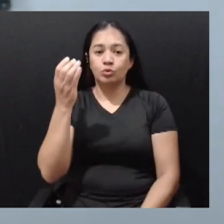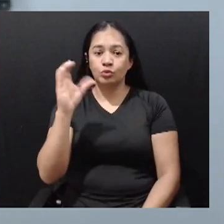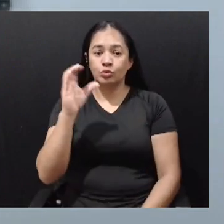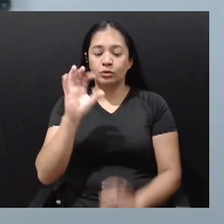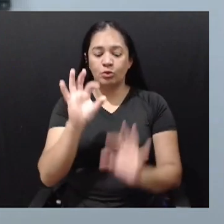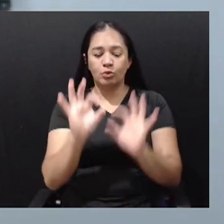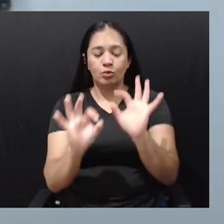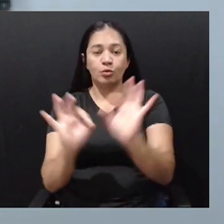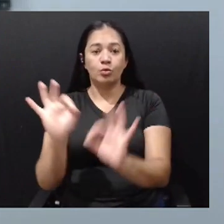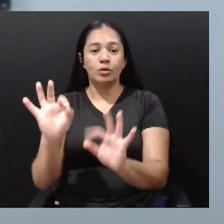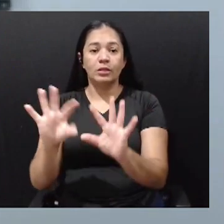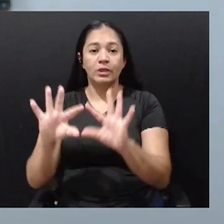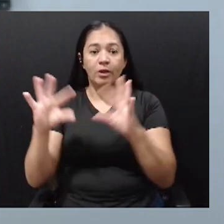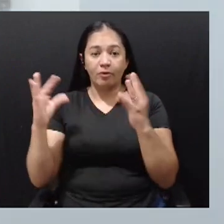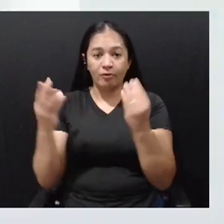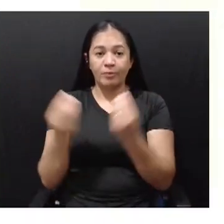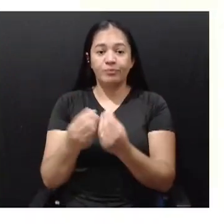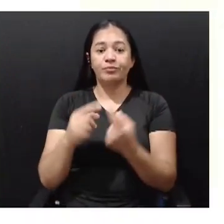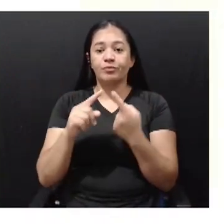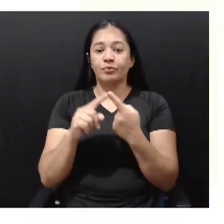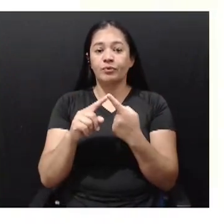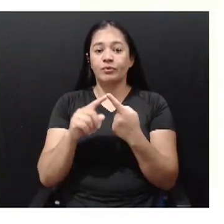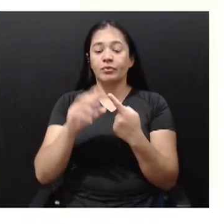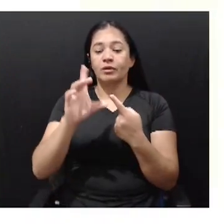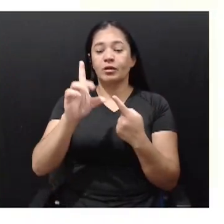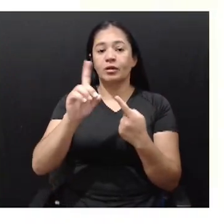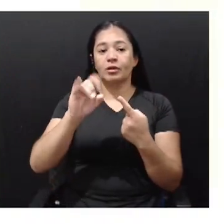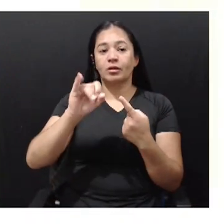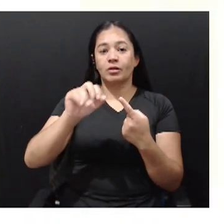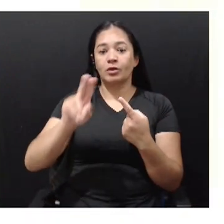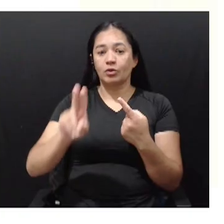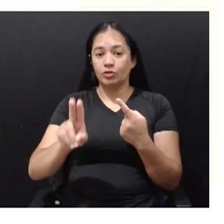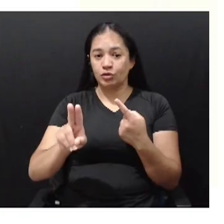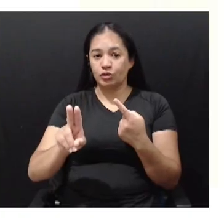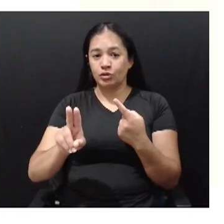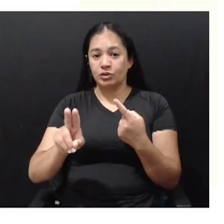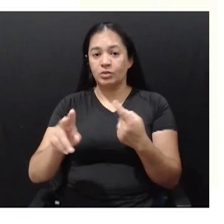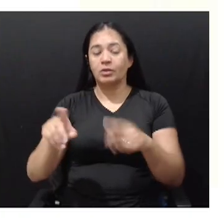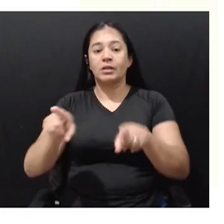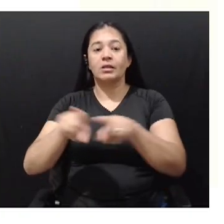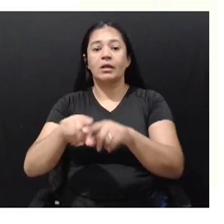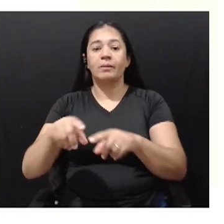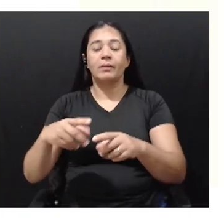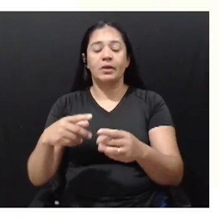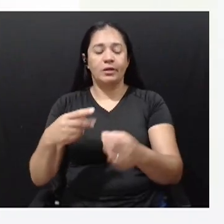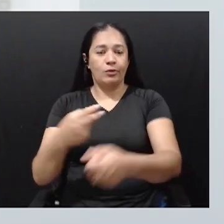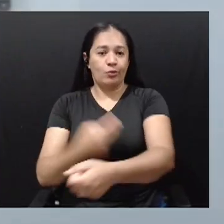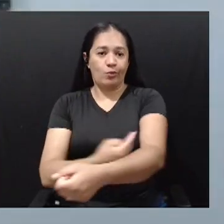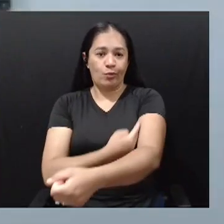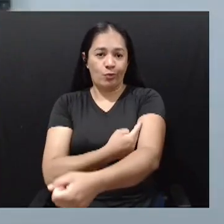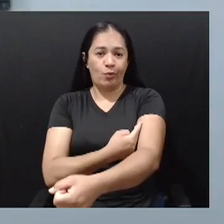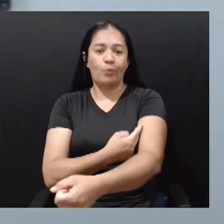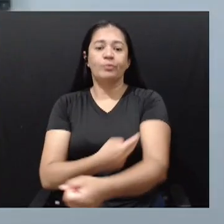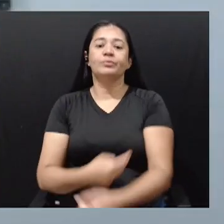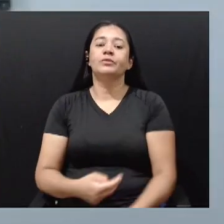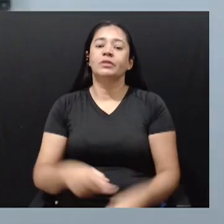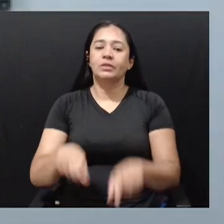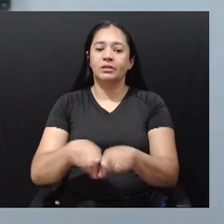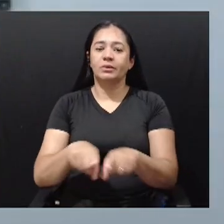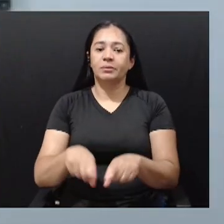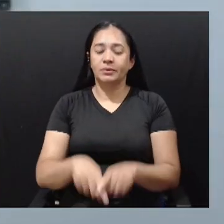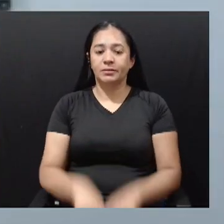que são o DIU de cobre, o DIU de progesterona e o implante hormonal subcutâneo, ou transdérmico.